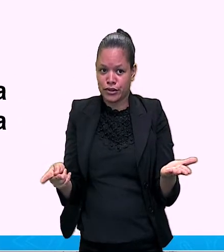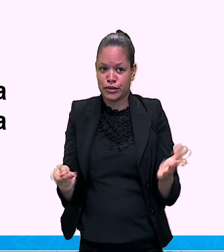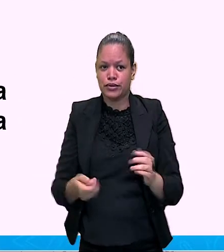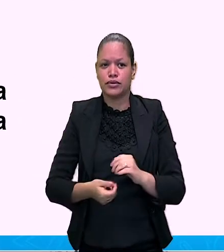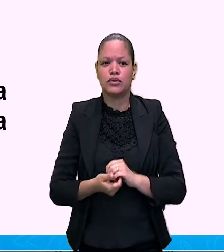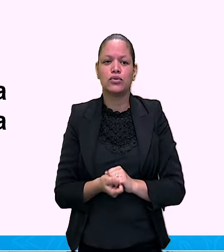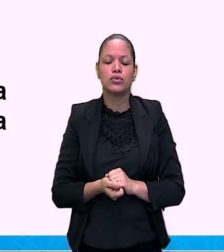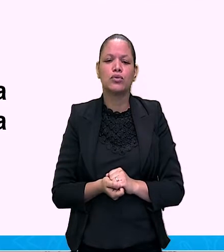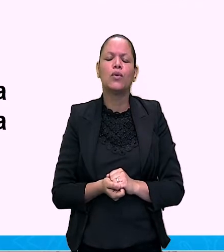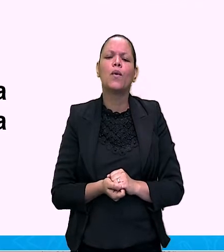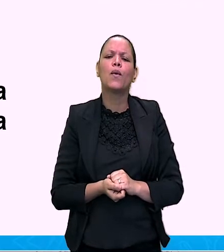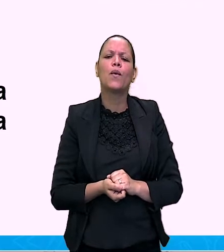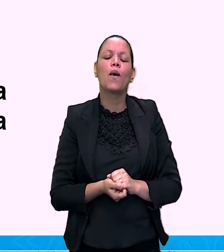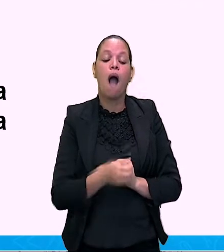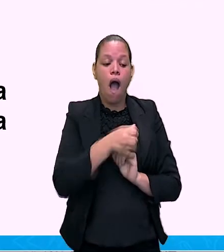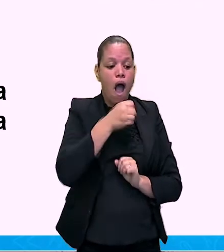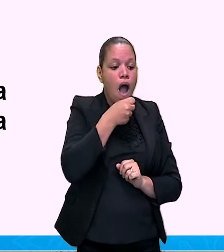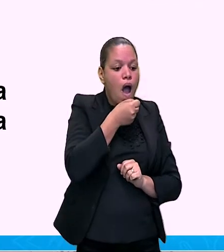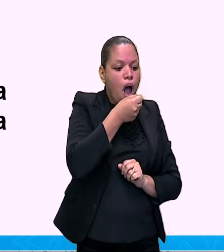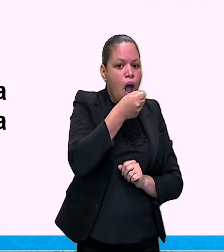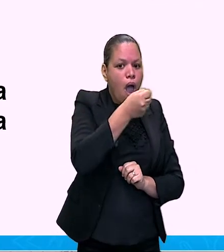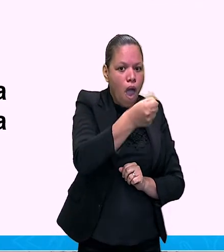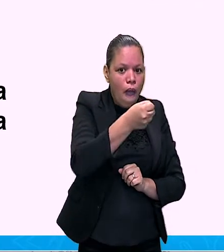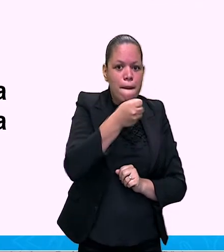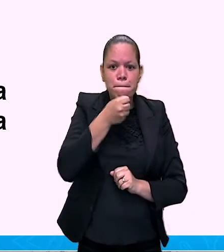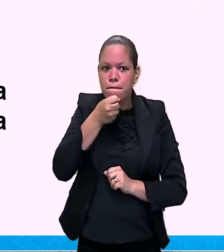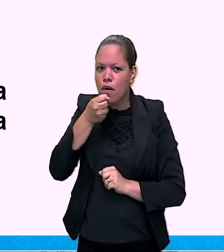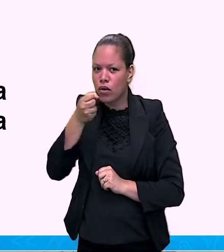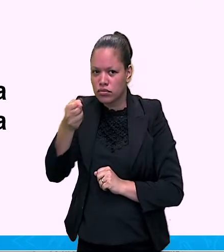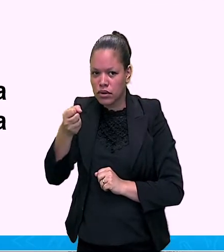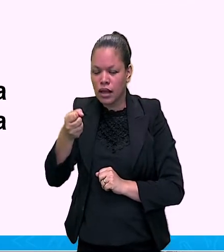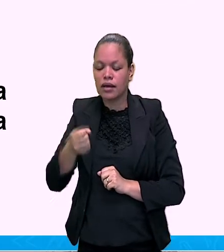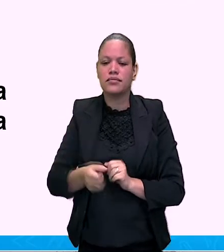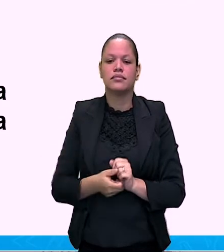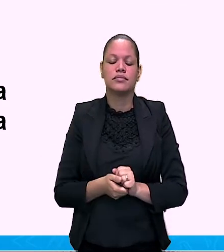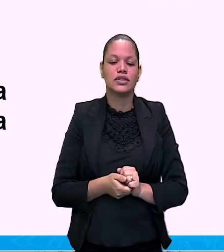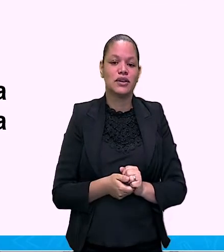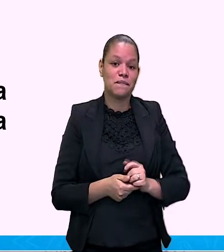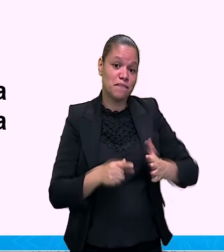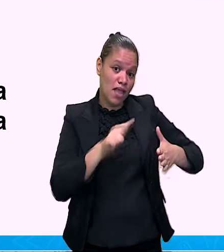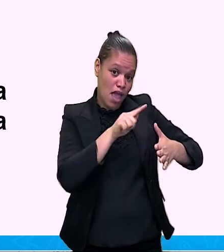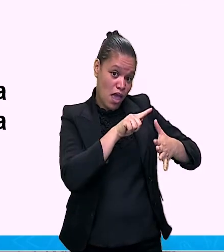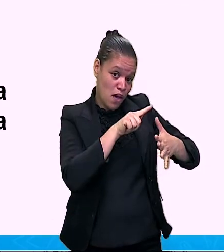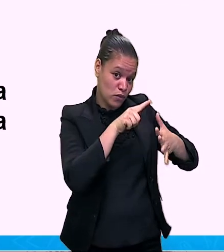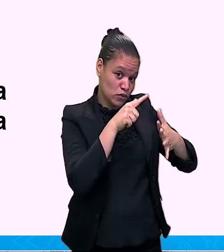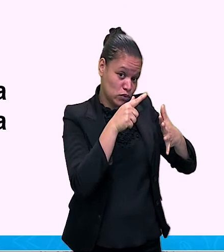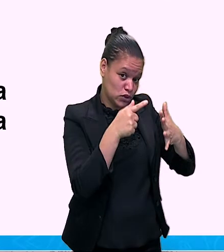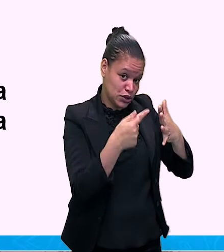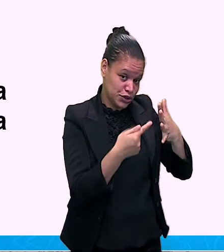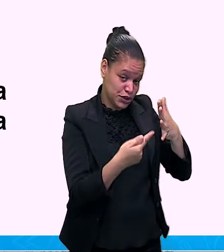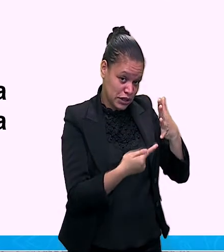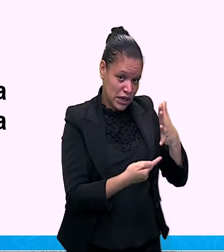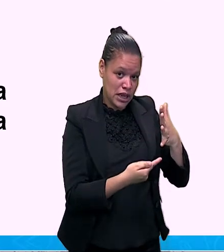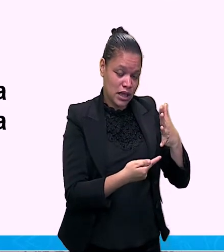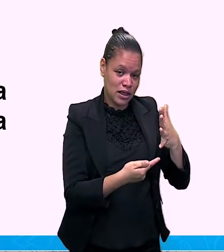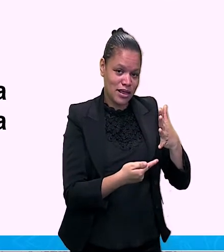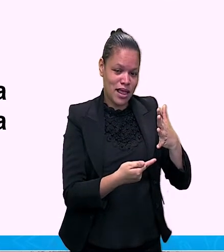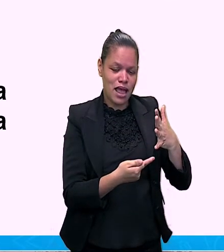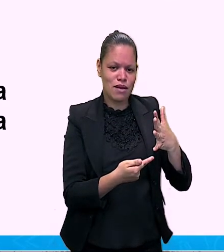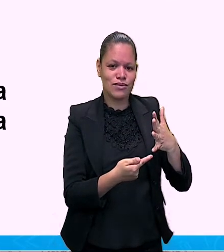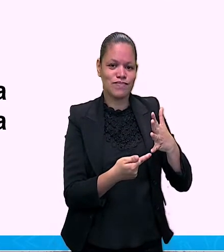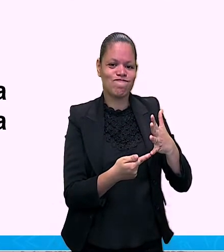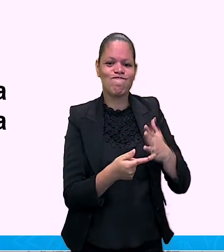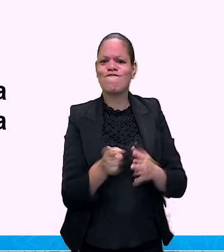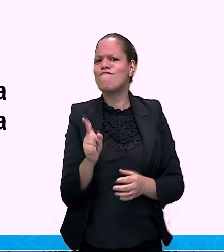textual jornalístico, na verdade ela está dentro desse gênero, que não é literário, veiculado